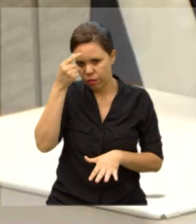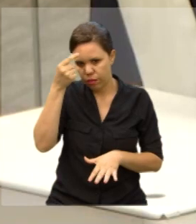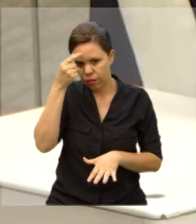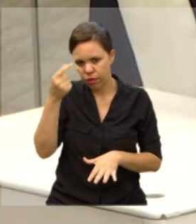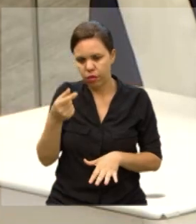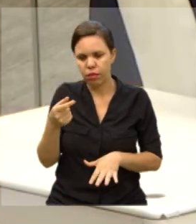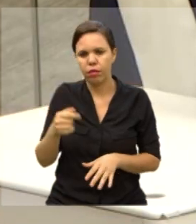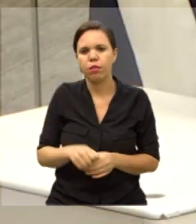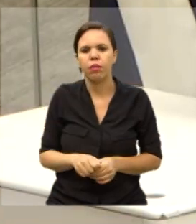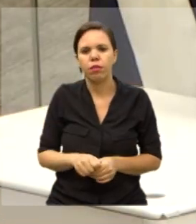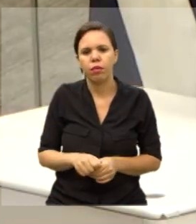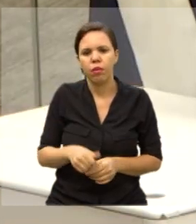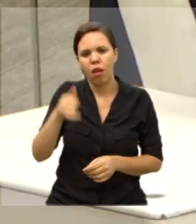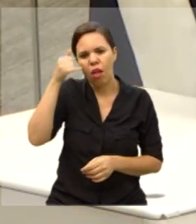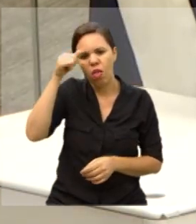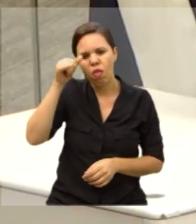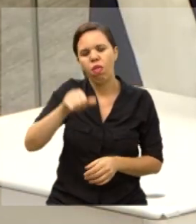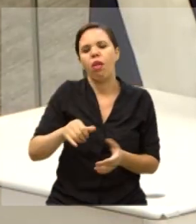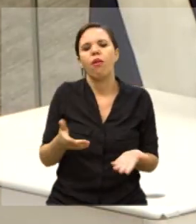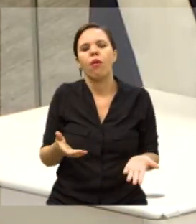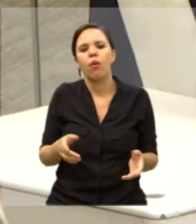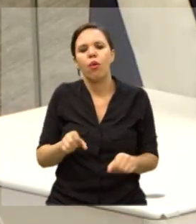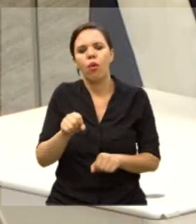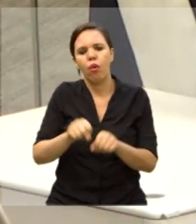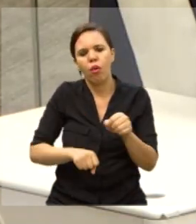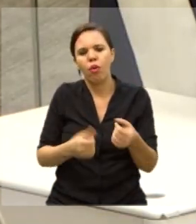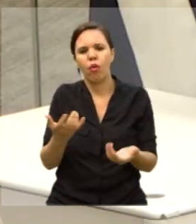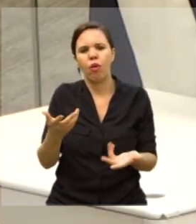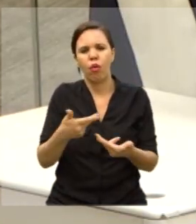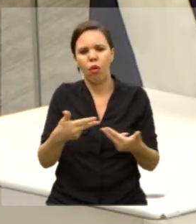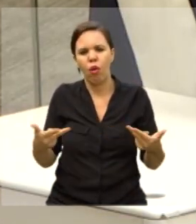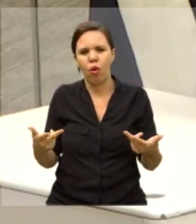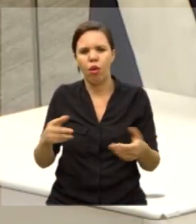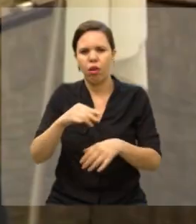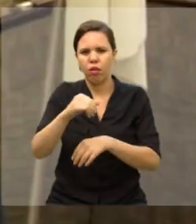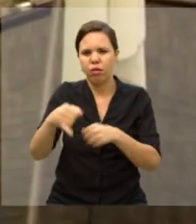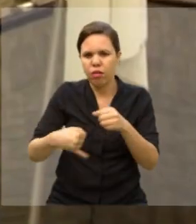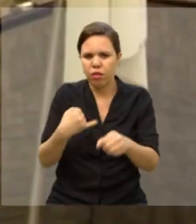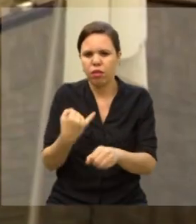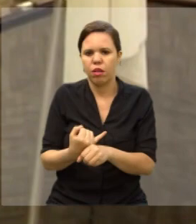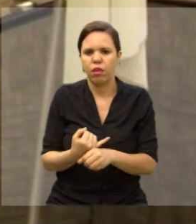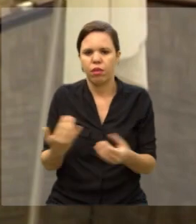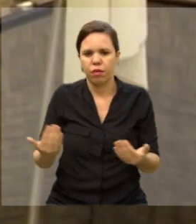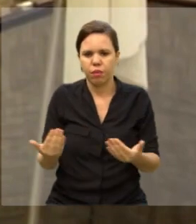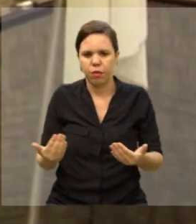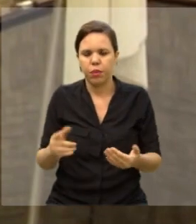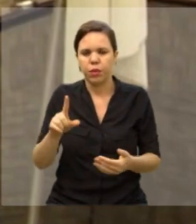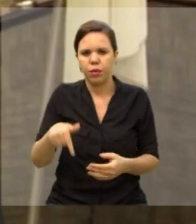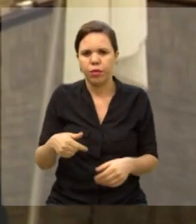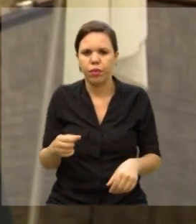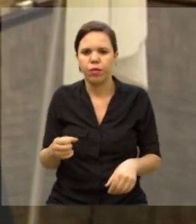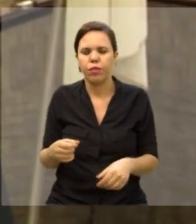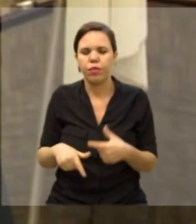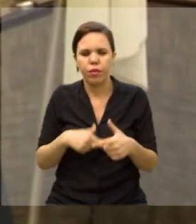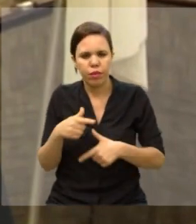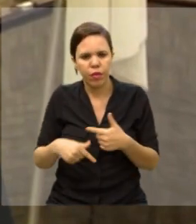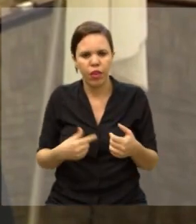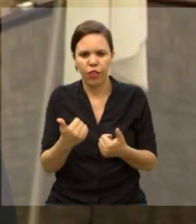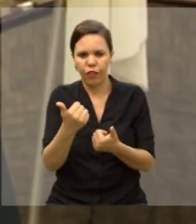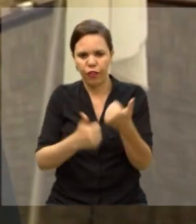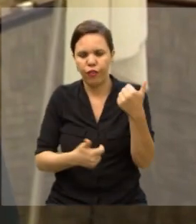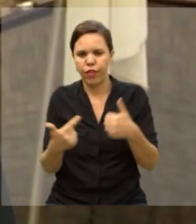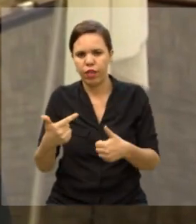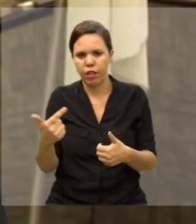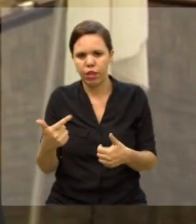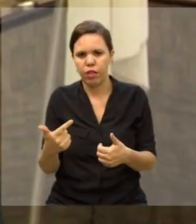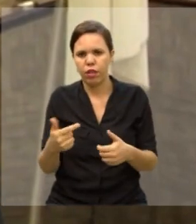e Combate aos Crimes Cometidos por Meio da Internet. Atualmente, ocupa o cargo de segundo vice-presidente